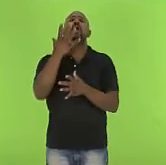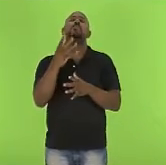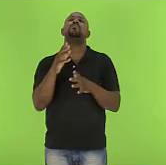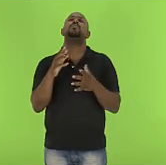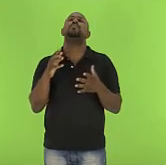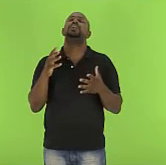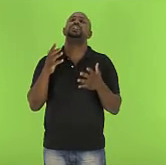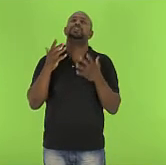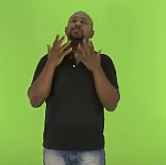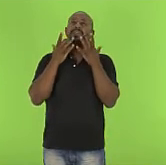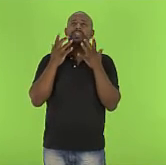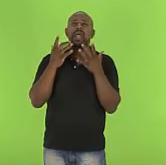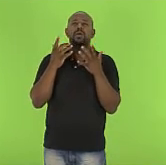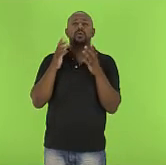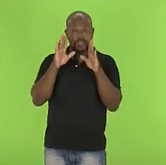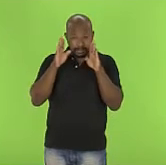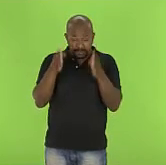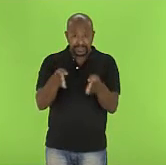criar um espetáculo